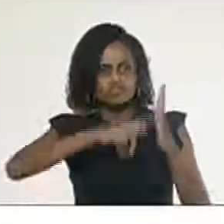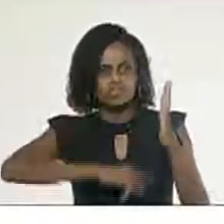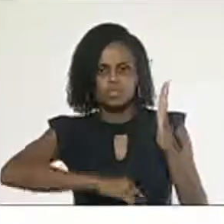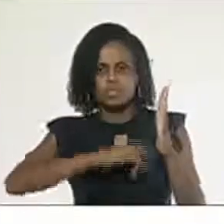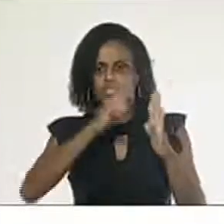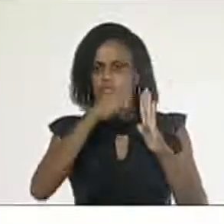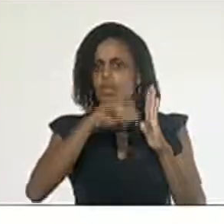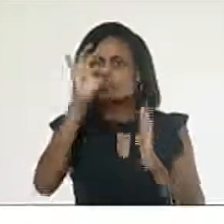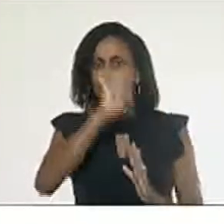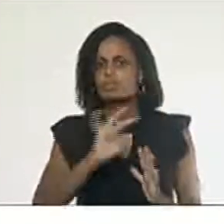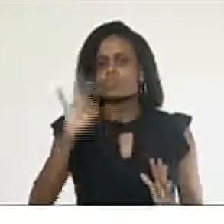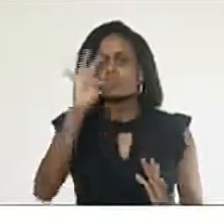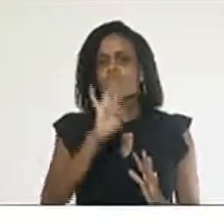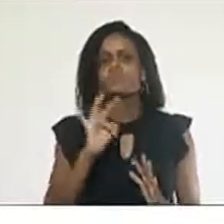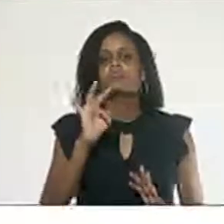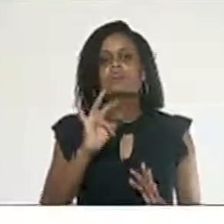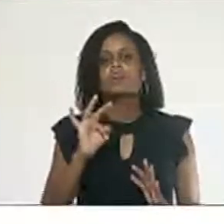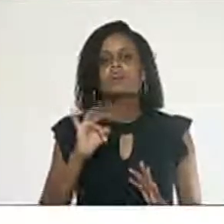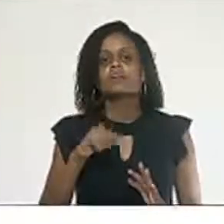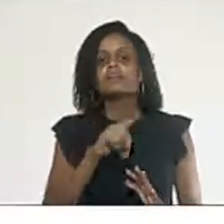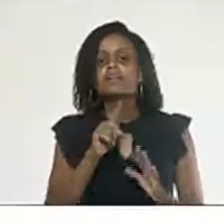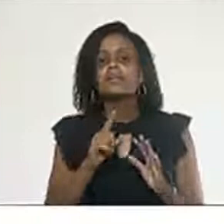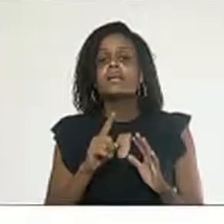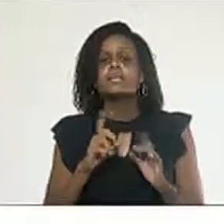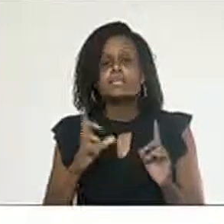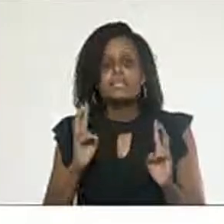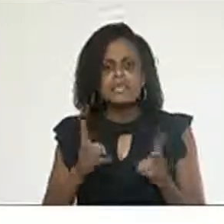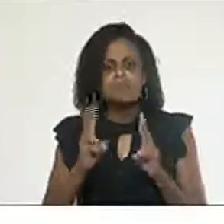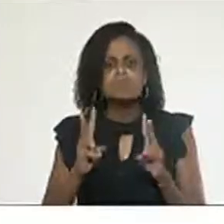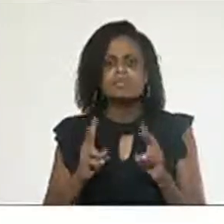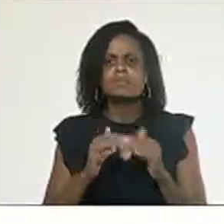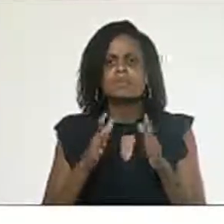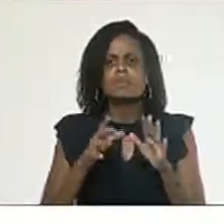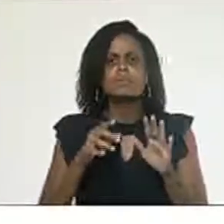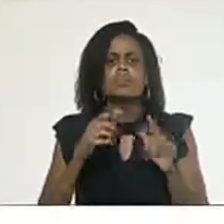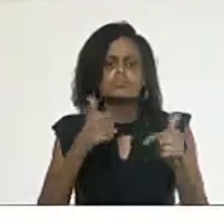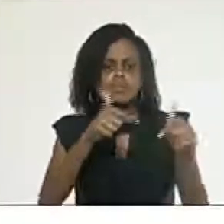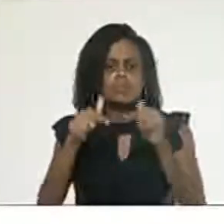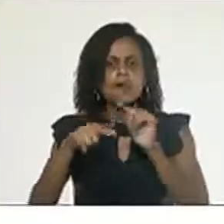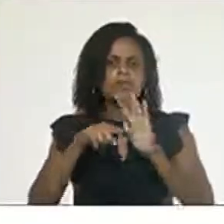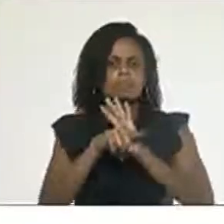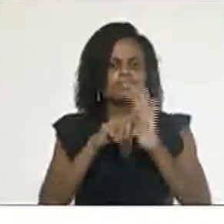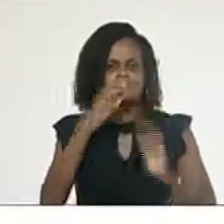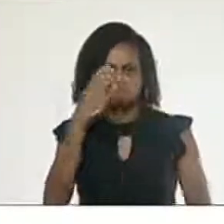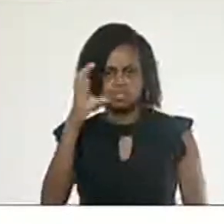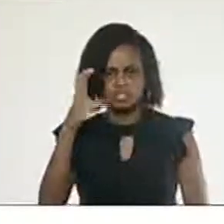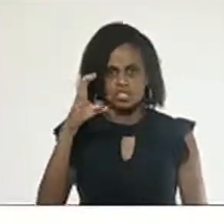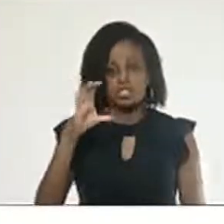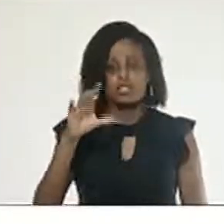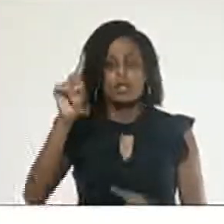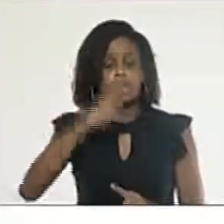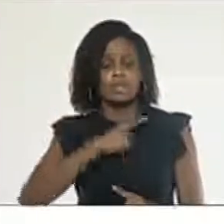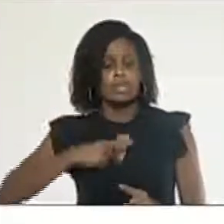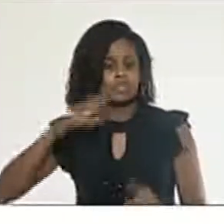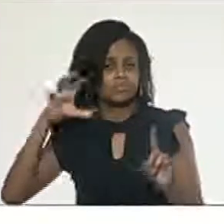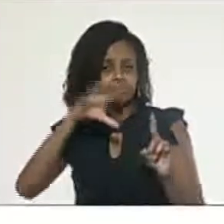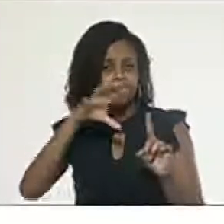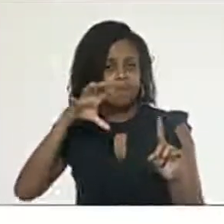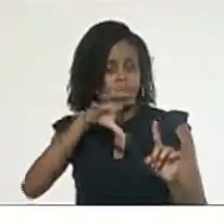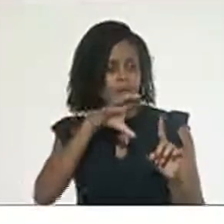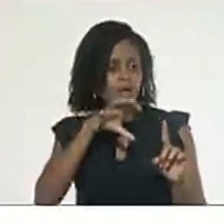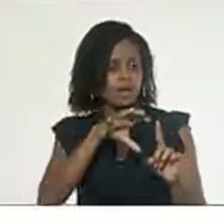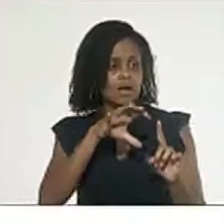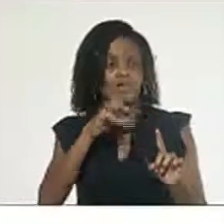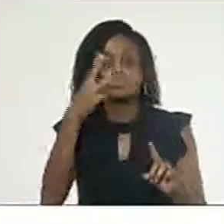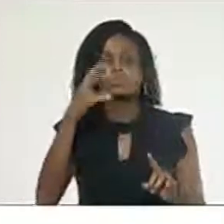na ponta do trabalho científico, sendo cerceada, ameaçada por esse presidente com 30%,